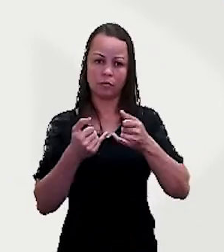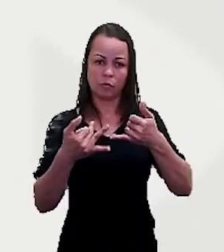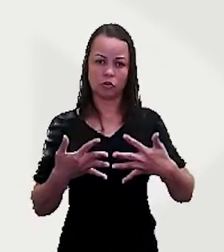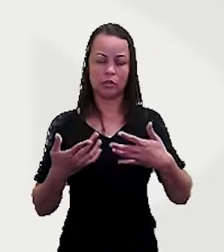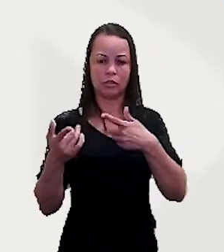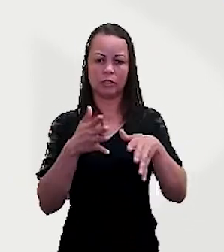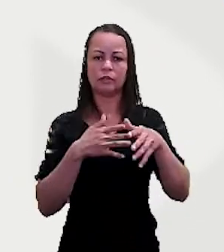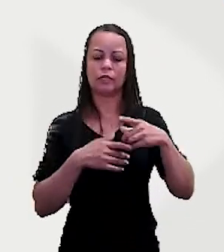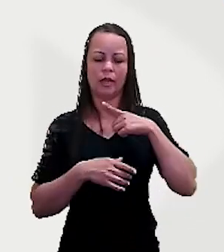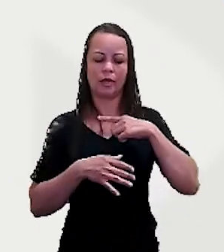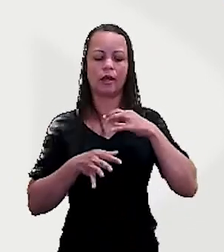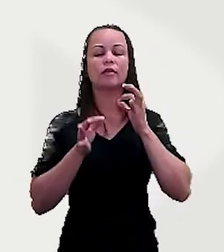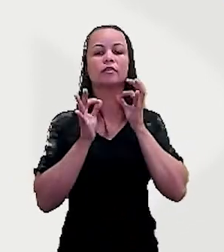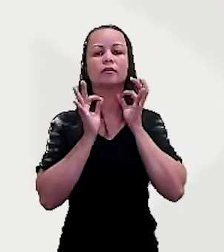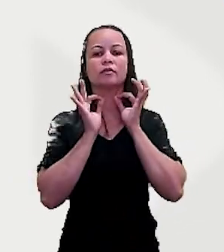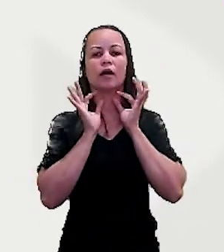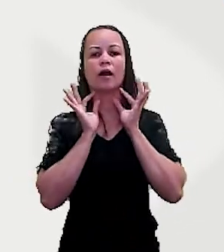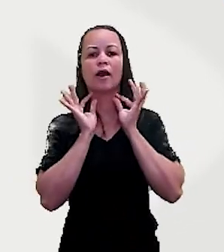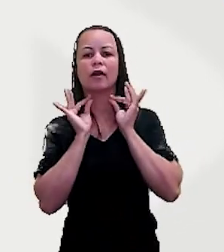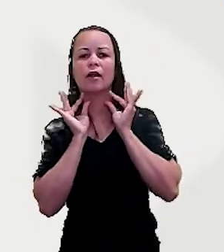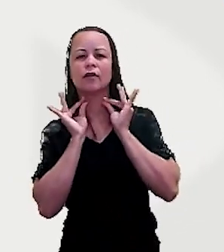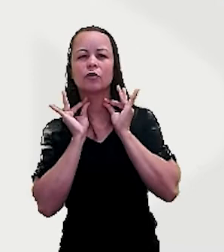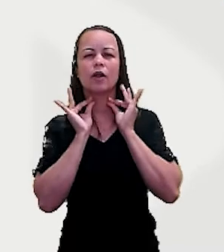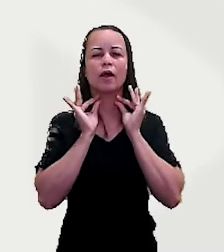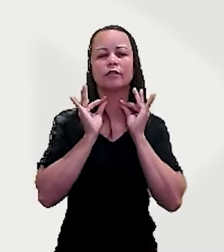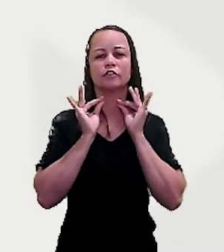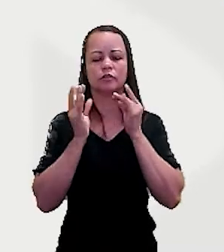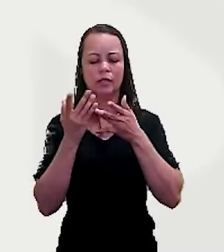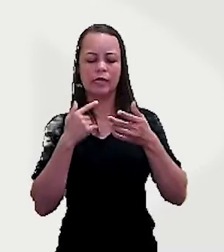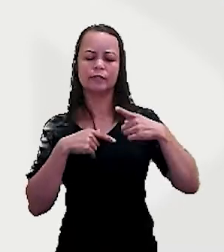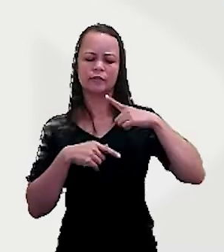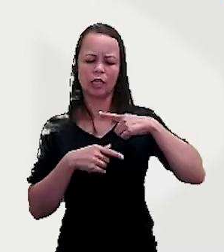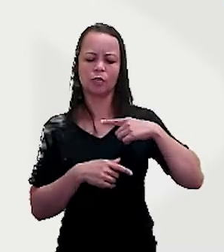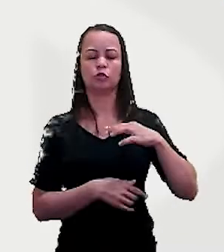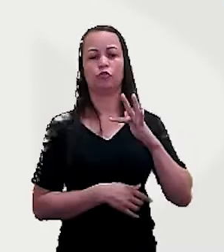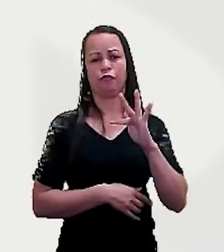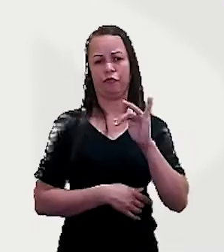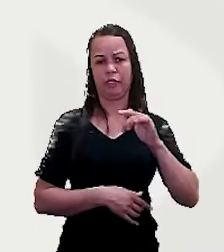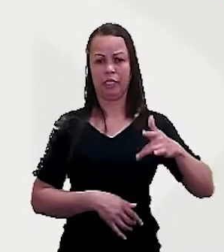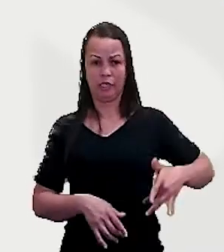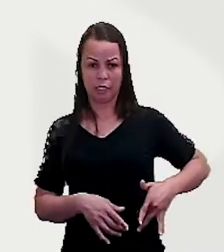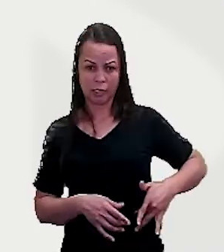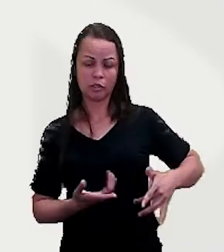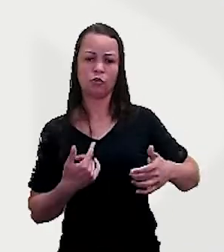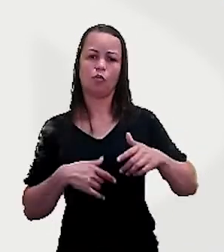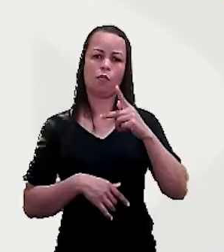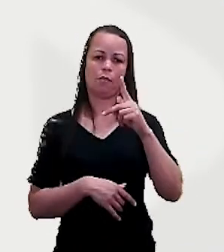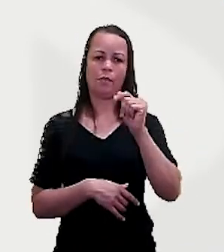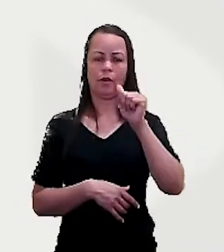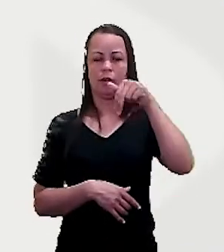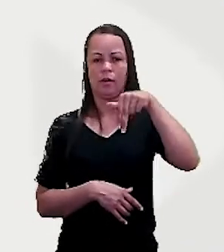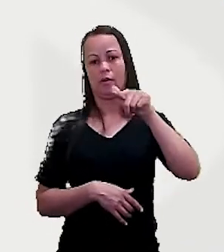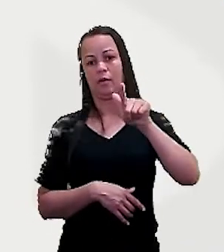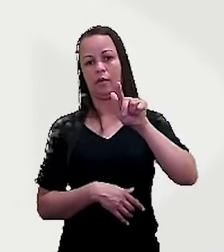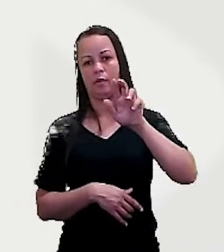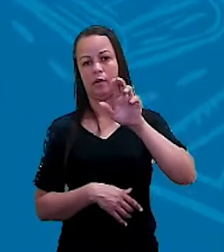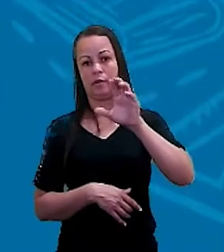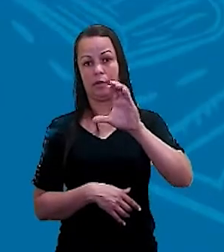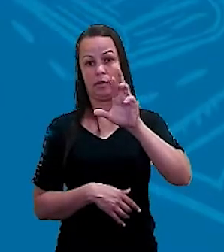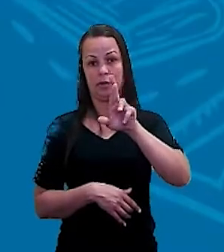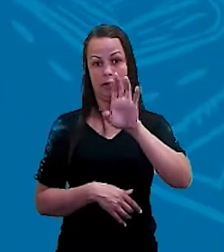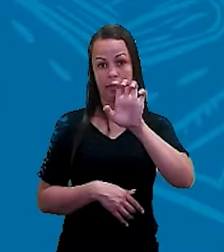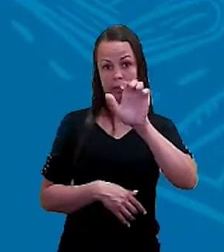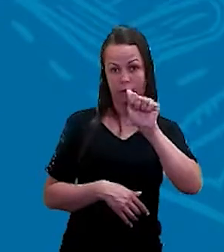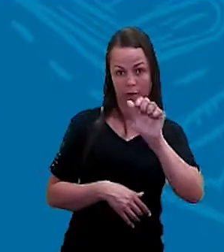glândulas anexas. Então eu tenho as glândulas salivares, temos o pâncreas, temos o fígado, a vesícula biliar. São também